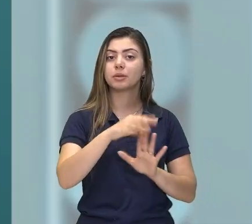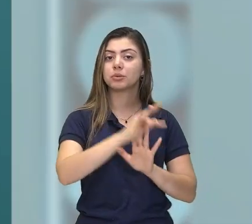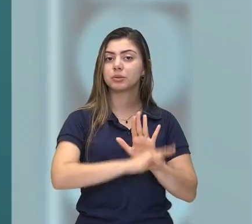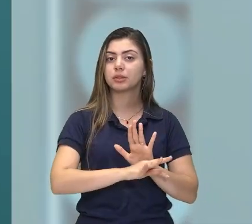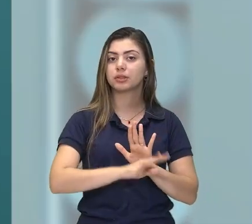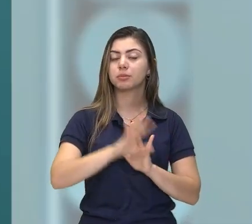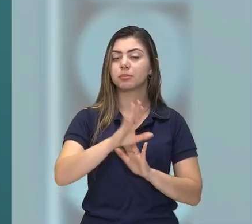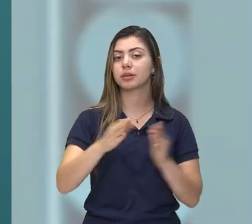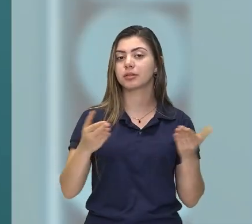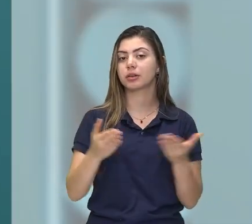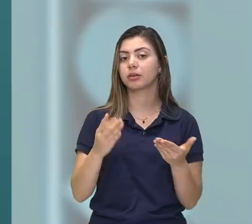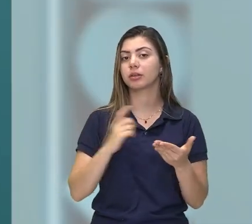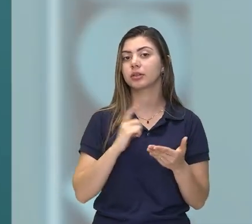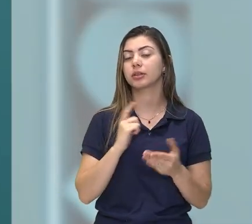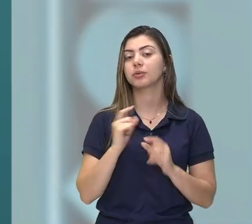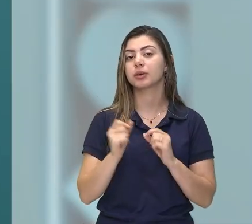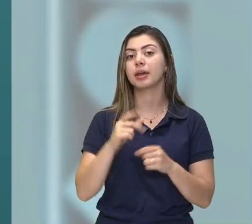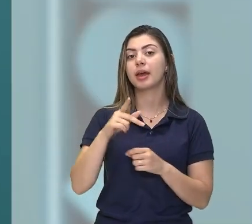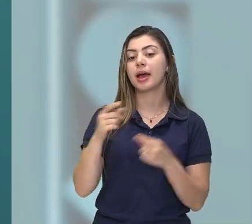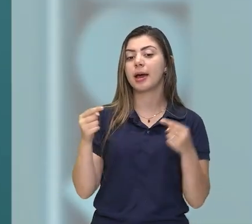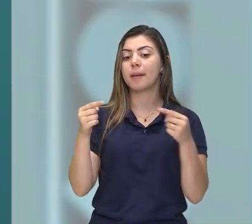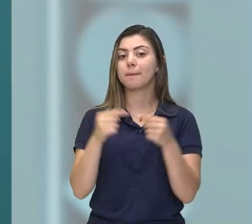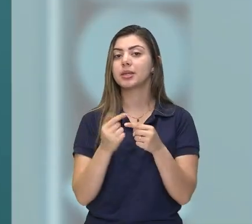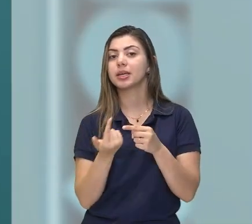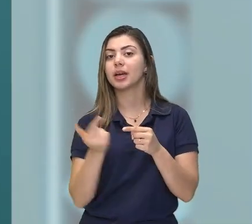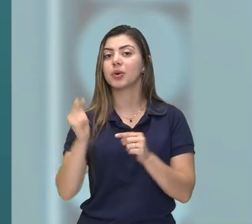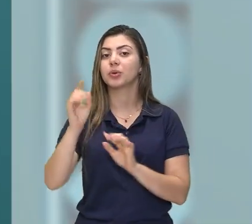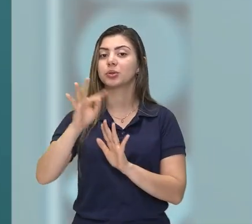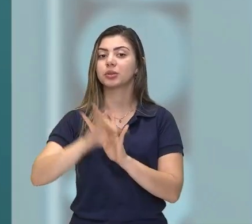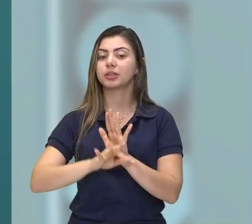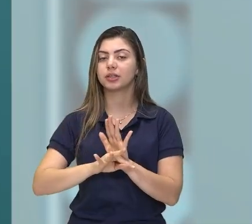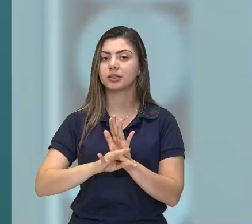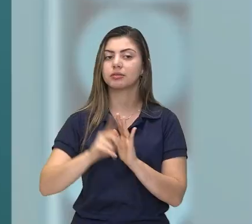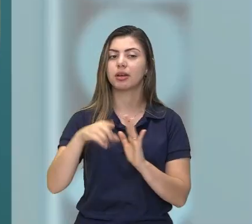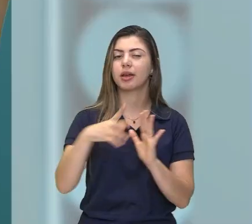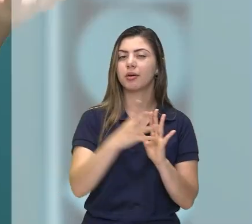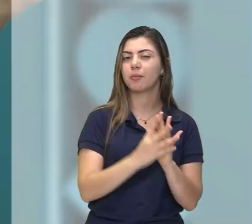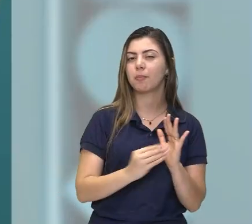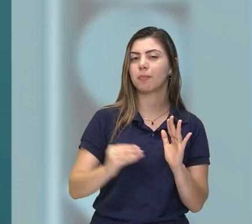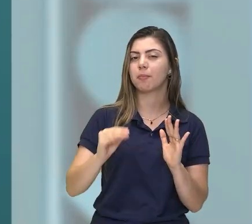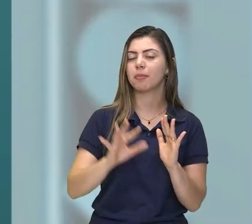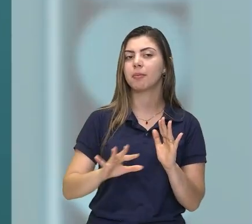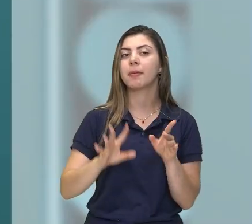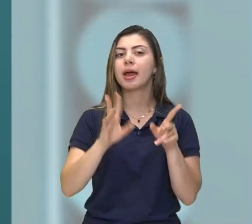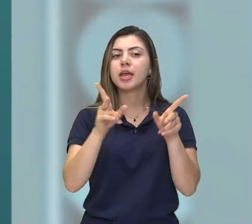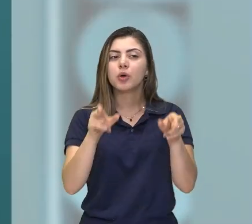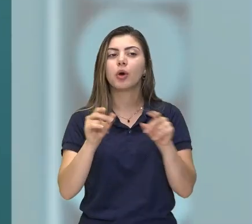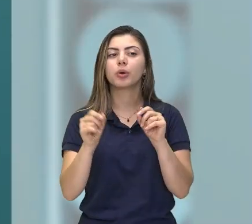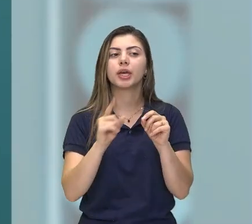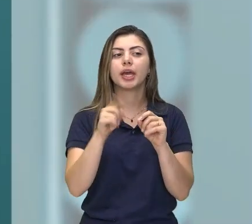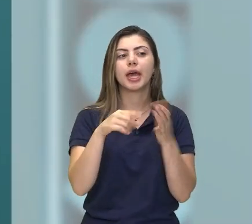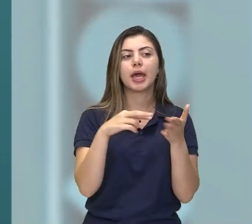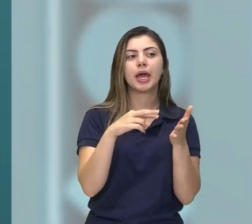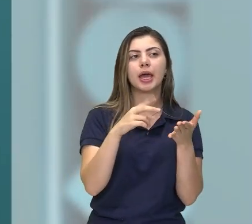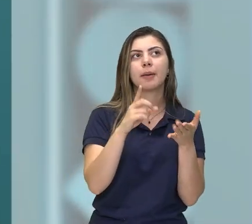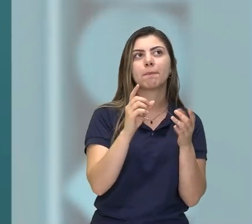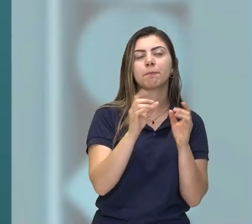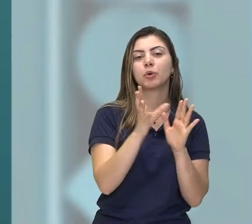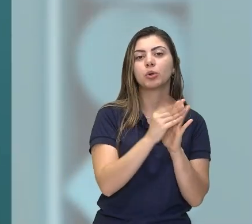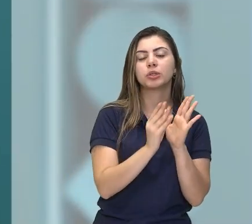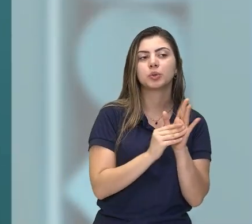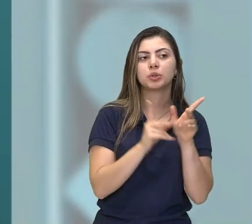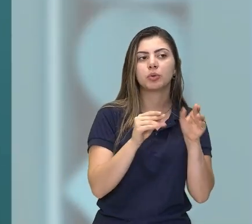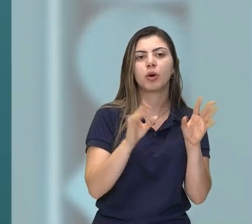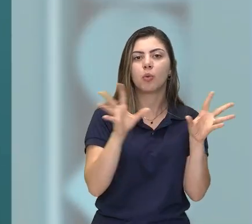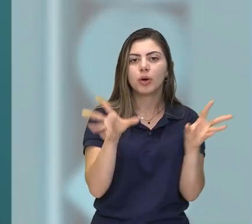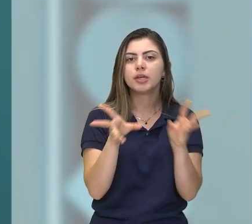Agora, a gente vai ver a paráfrase, é como se eu estivesse fazendo uma espécie de resumo em relação ao texto que foi apresentado, e